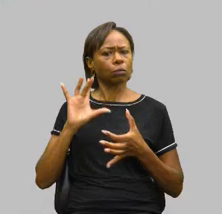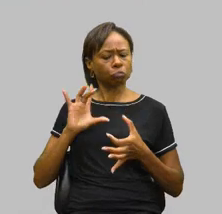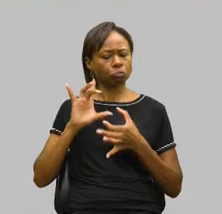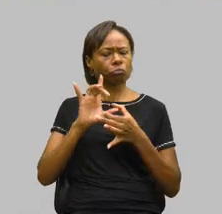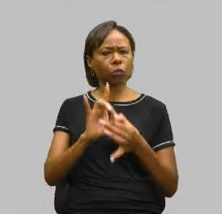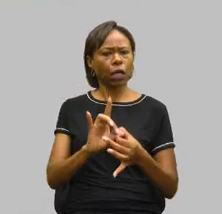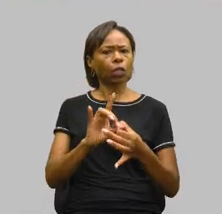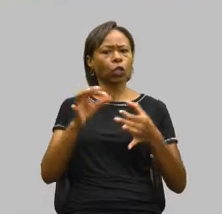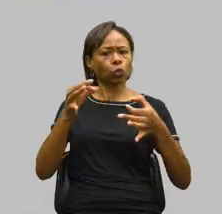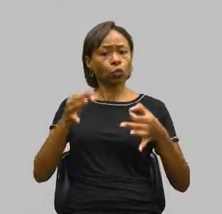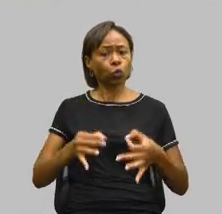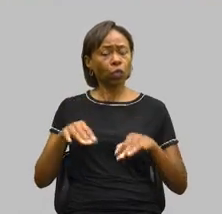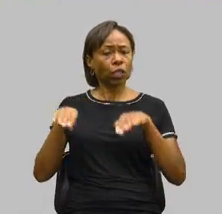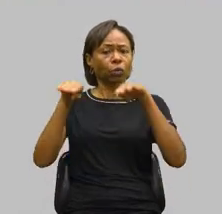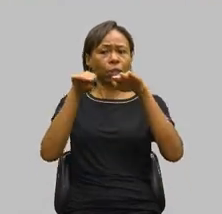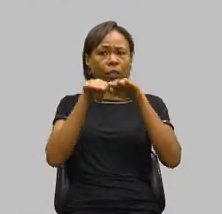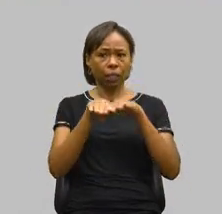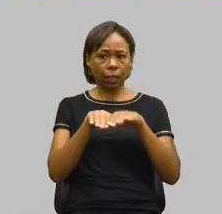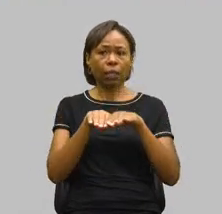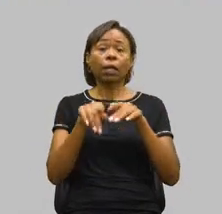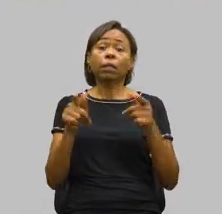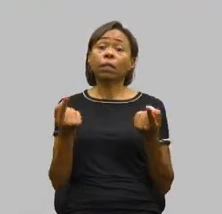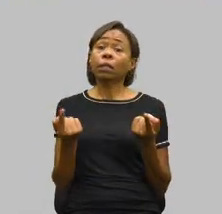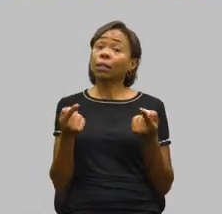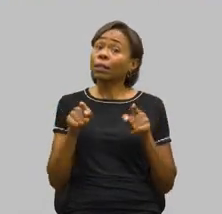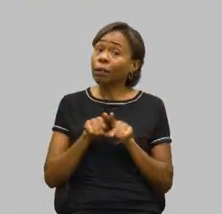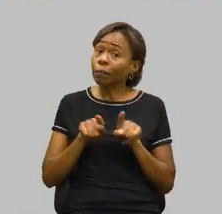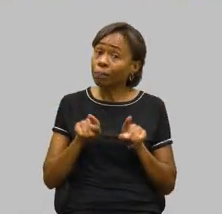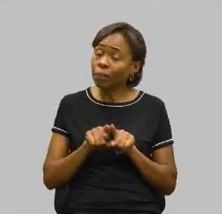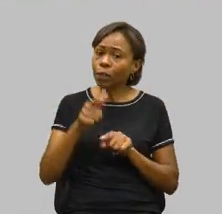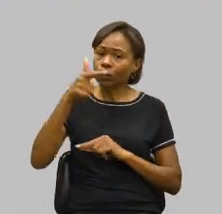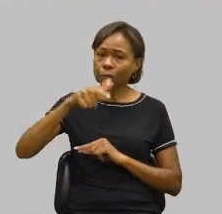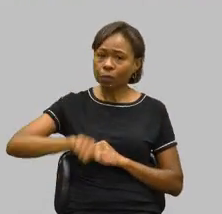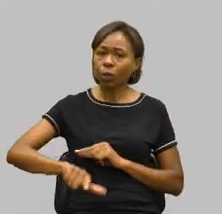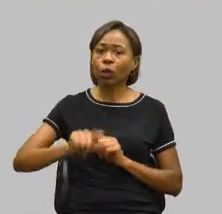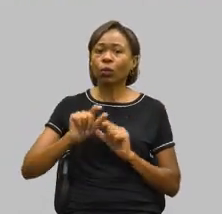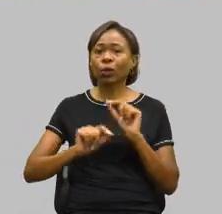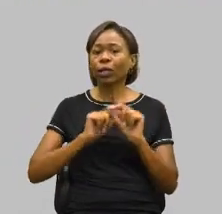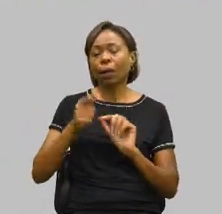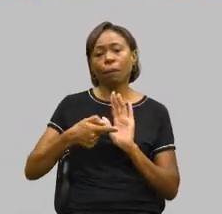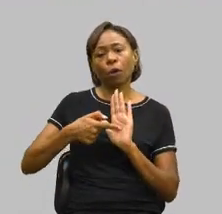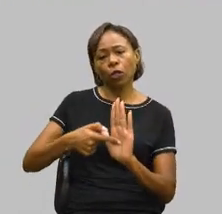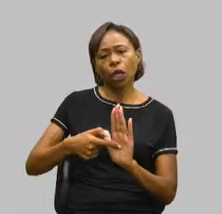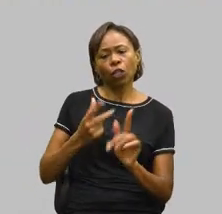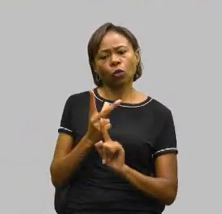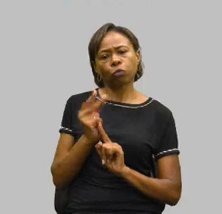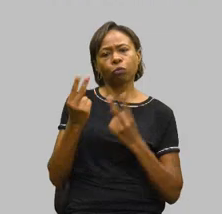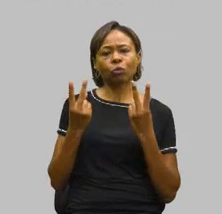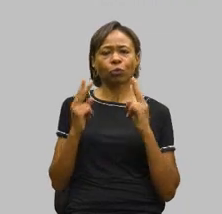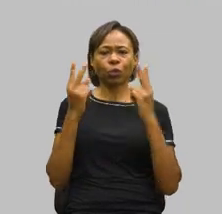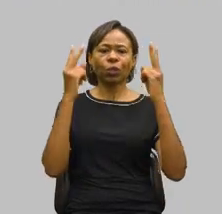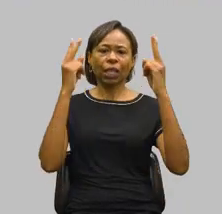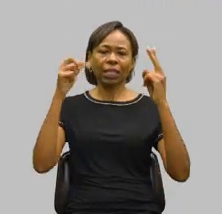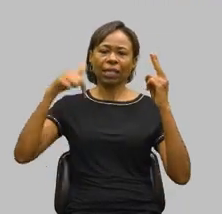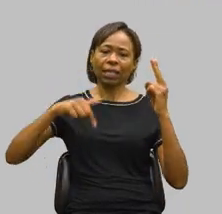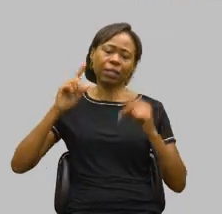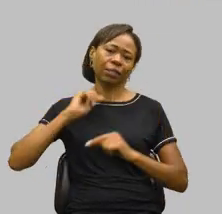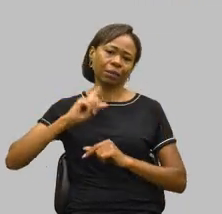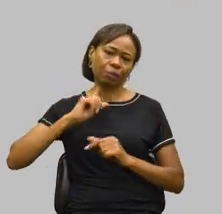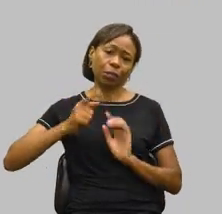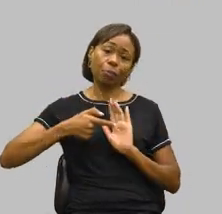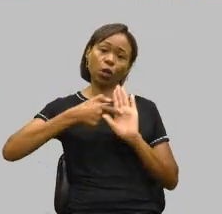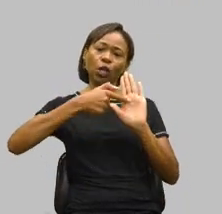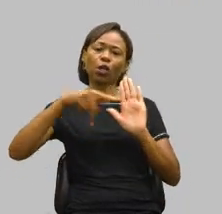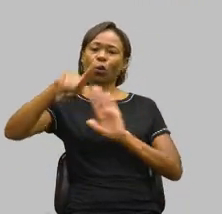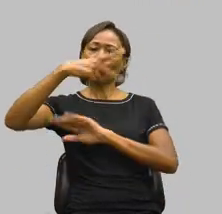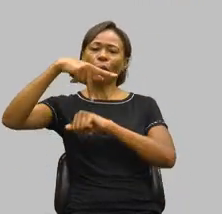e igualitárias também levando mais uma vez um case de sucesso do nosso Estado para o país